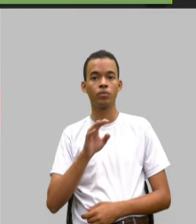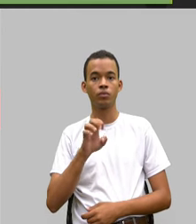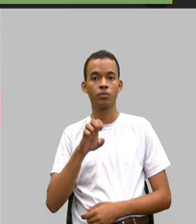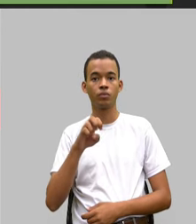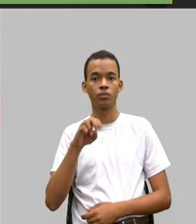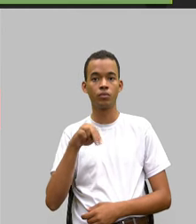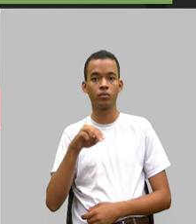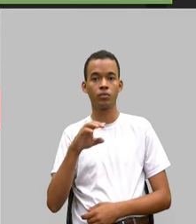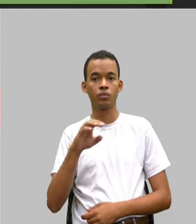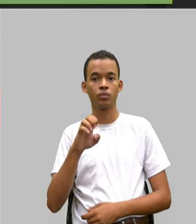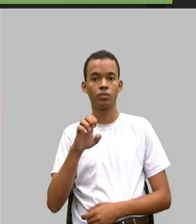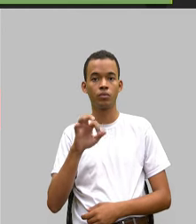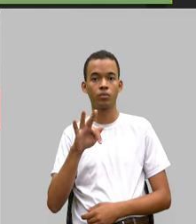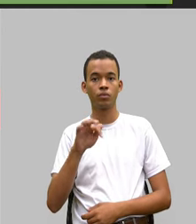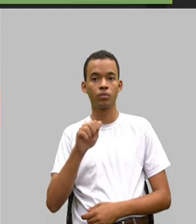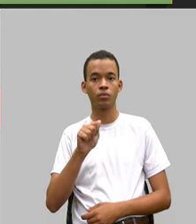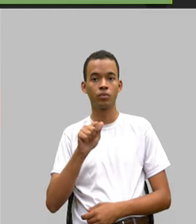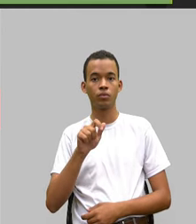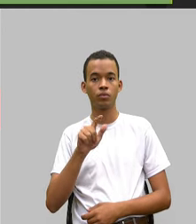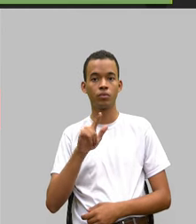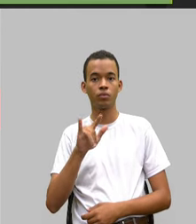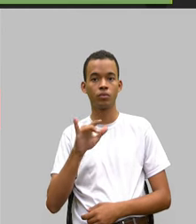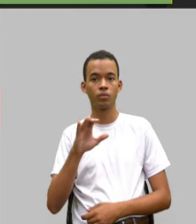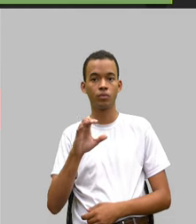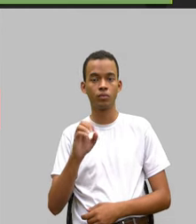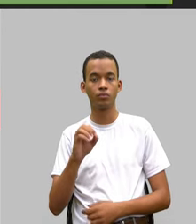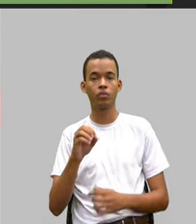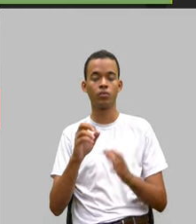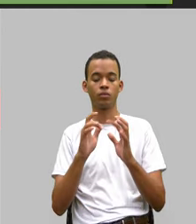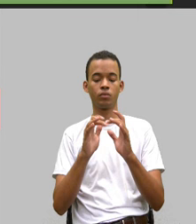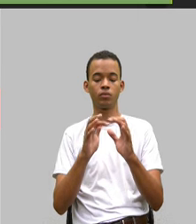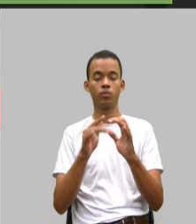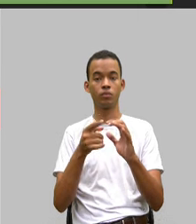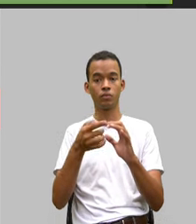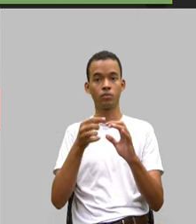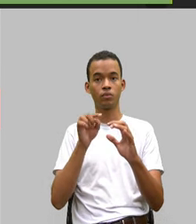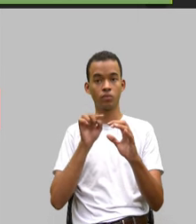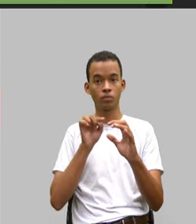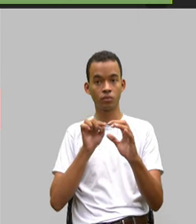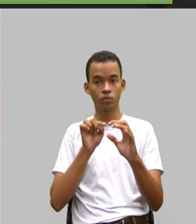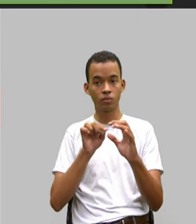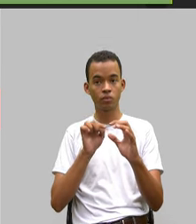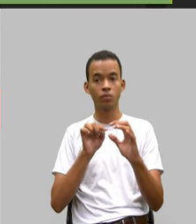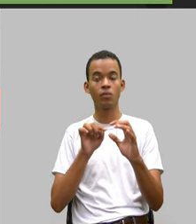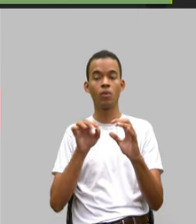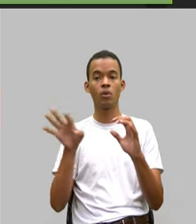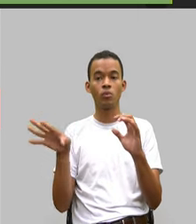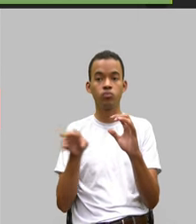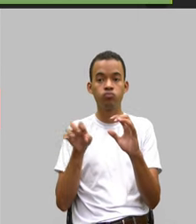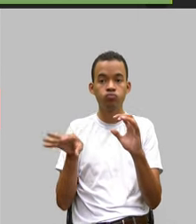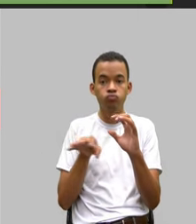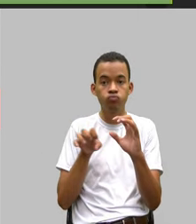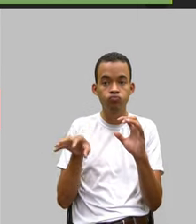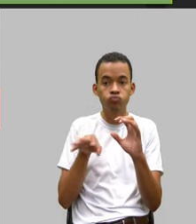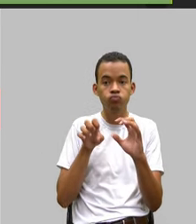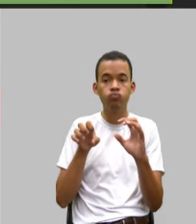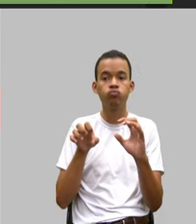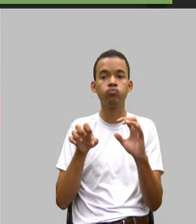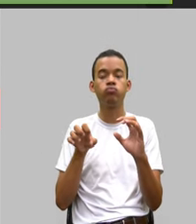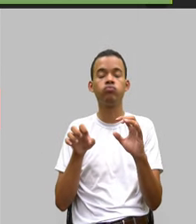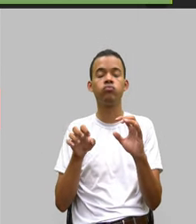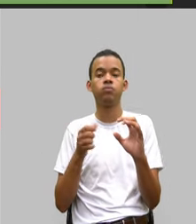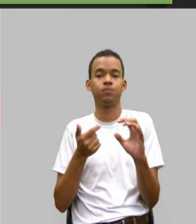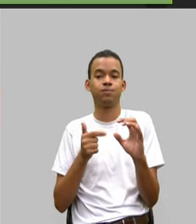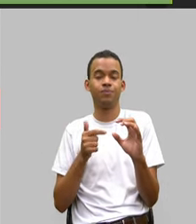densidade de receptores canabinoides do tipo um garantindo uma maior segurança diferente emente por exemplo